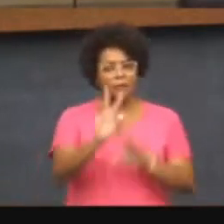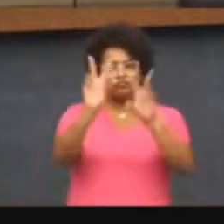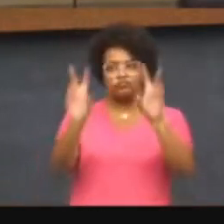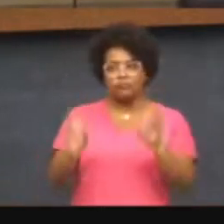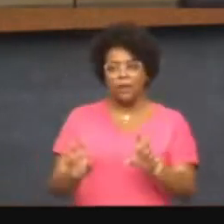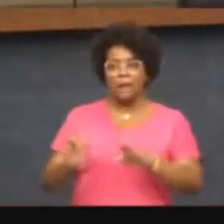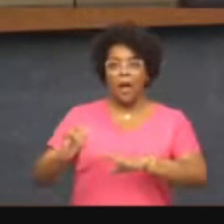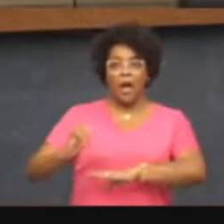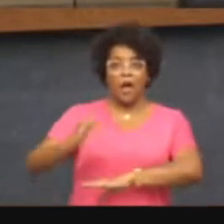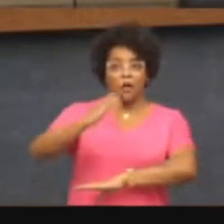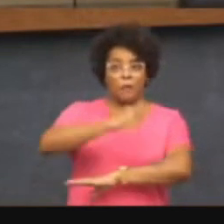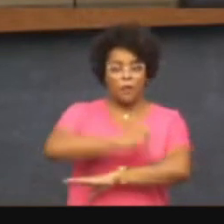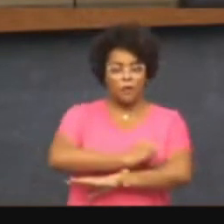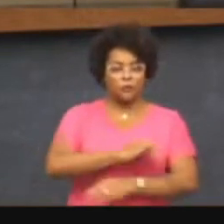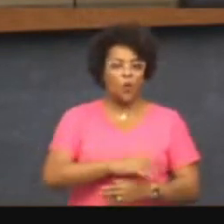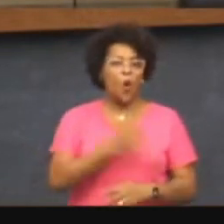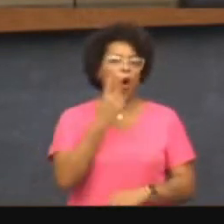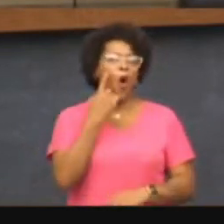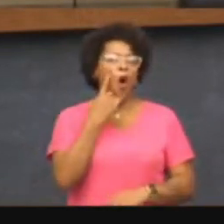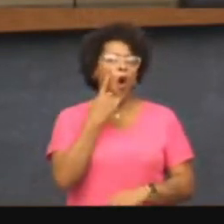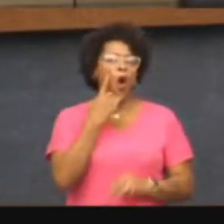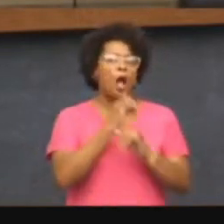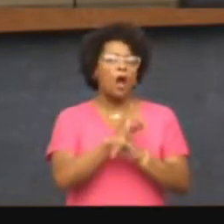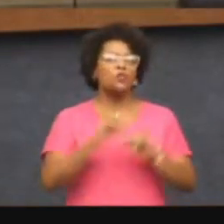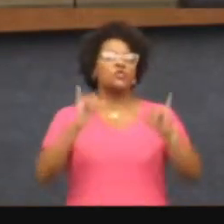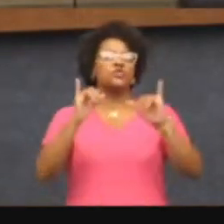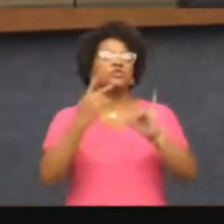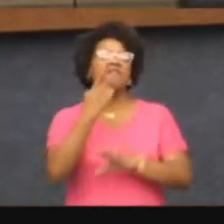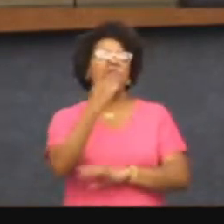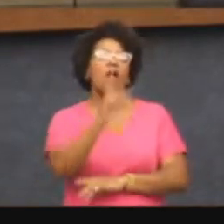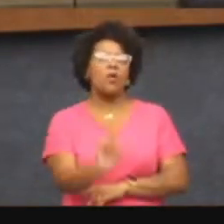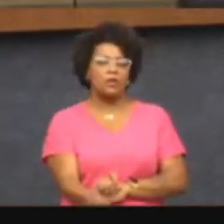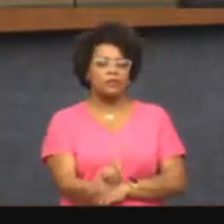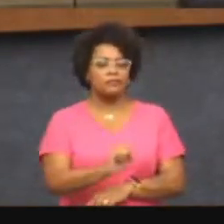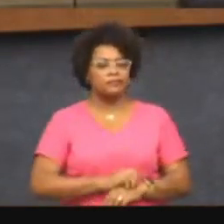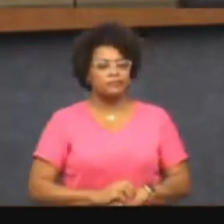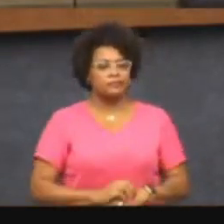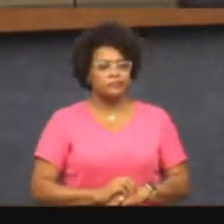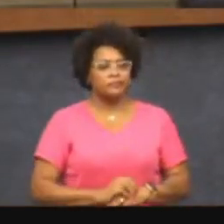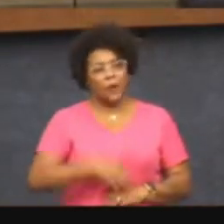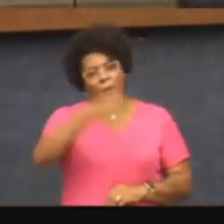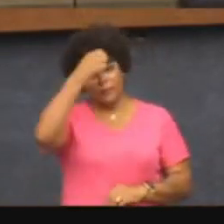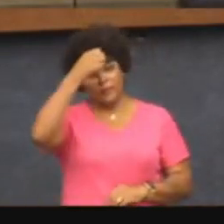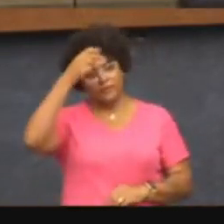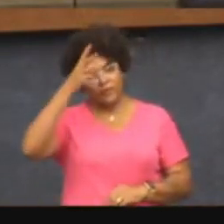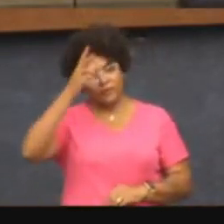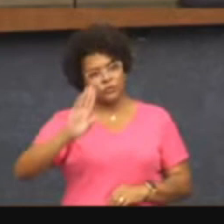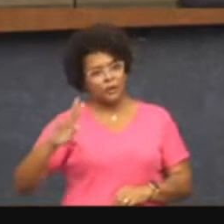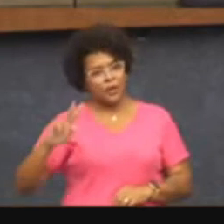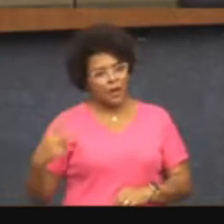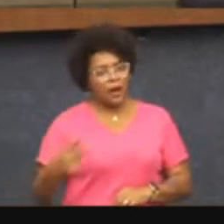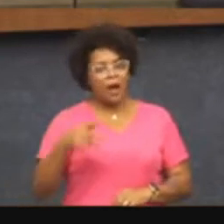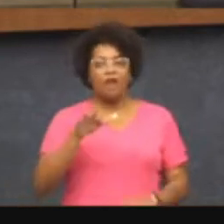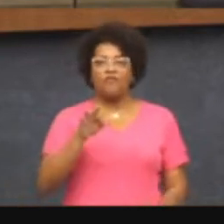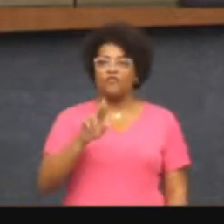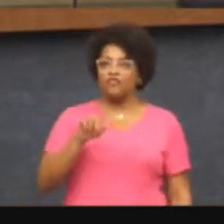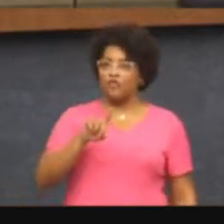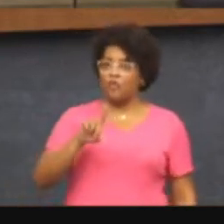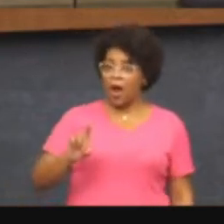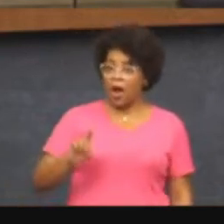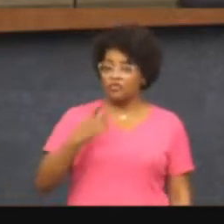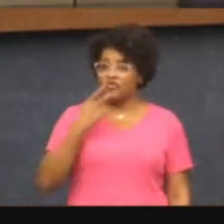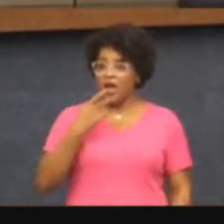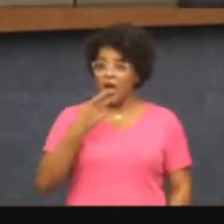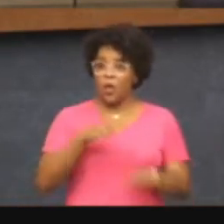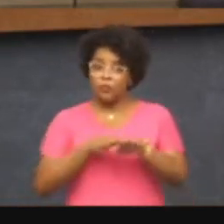matéria. O prefeito de Belo Horizonte, Fuad Noman, tratou a questão do anel e aí ele